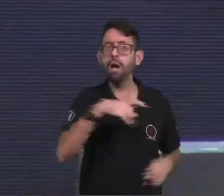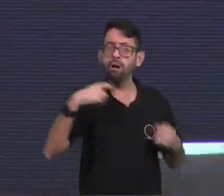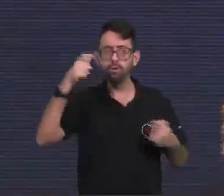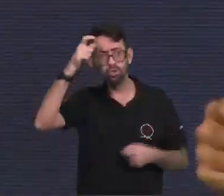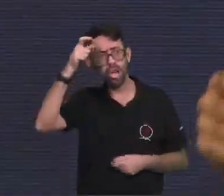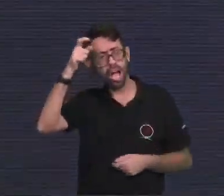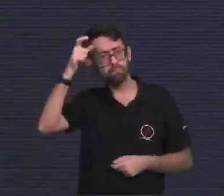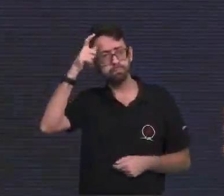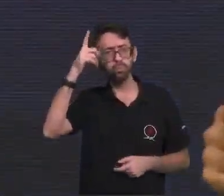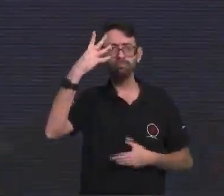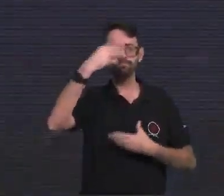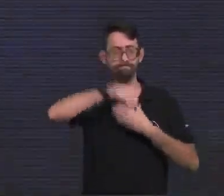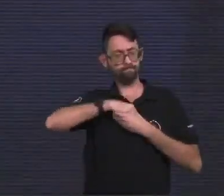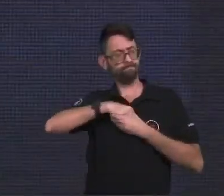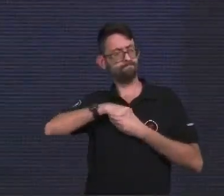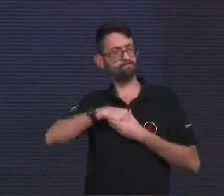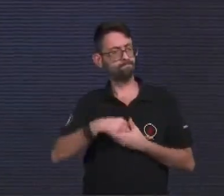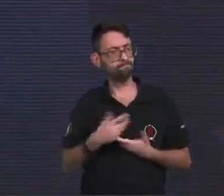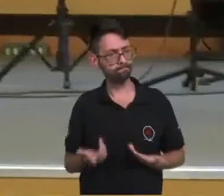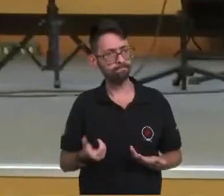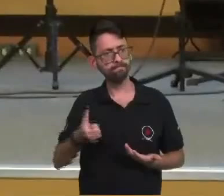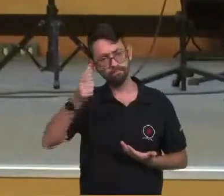endemoniado.